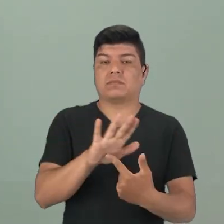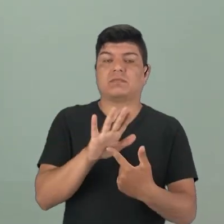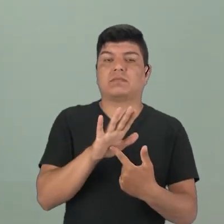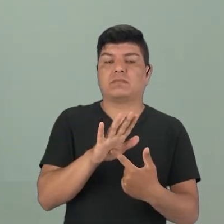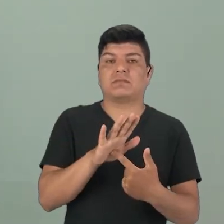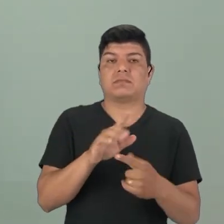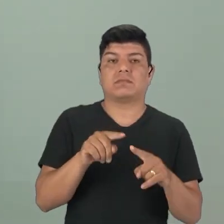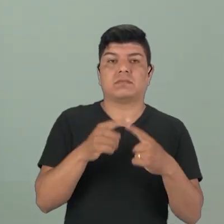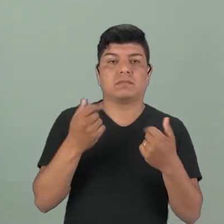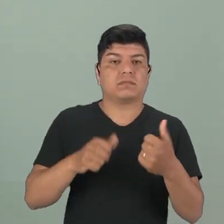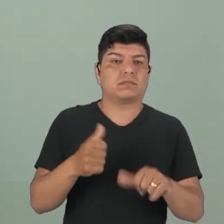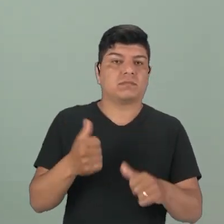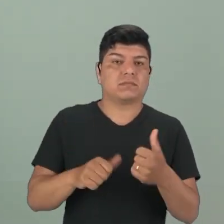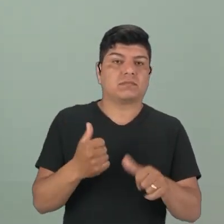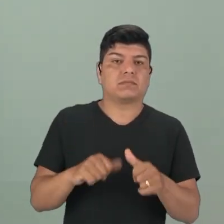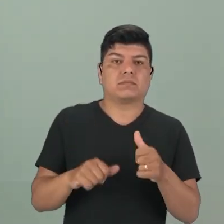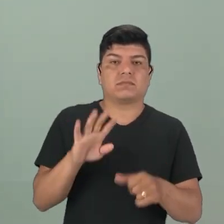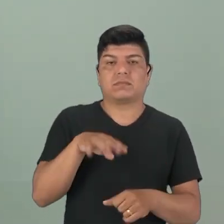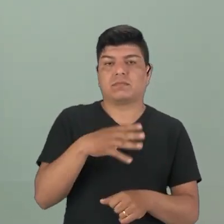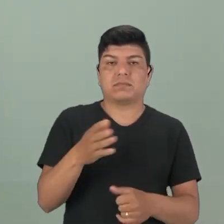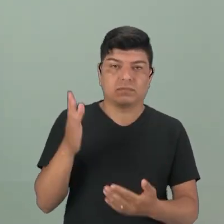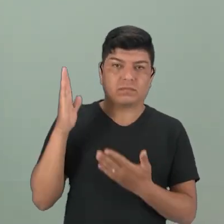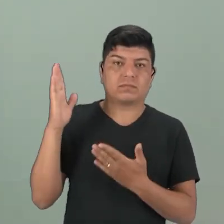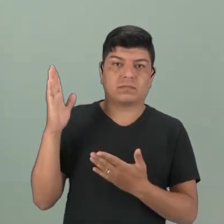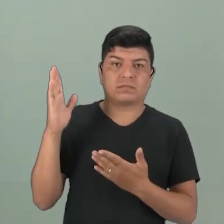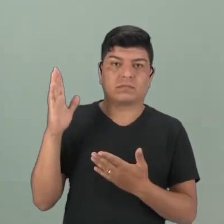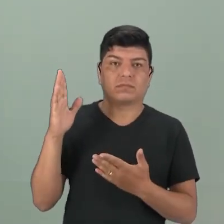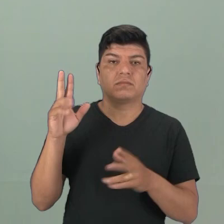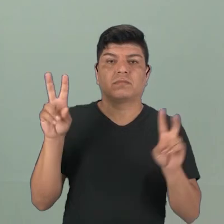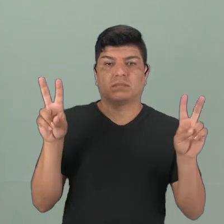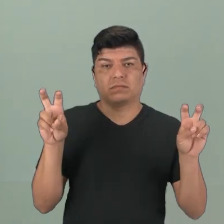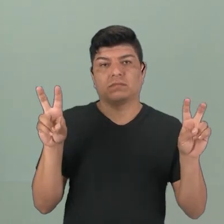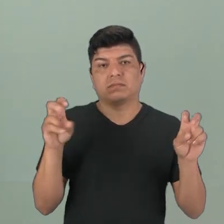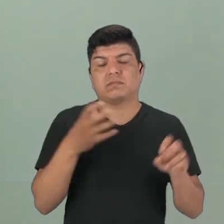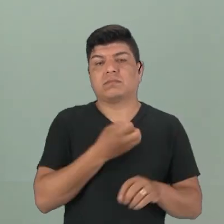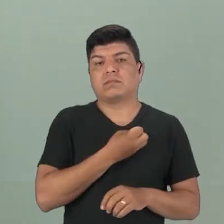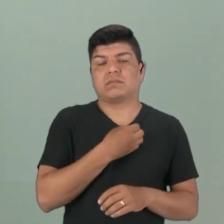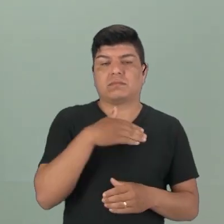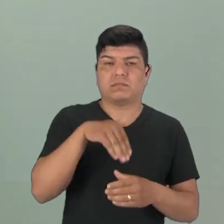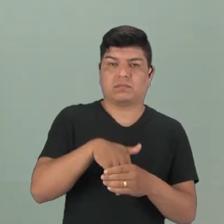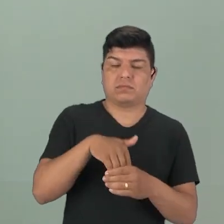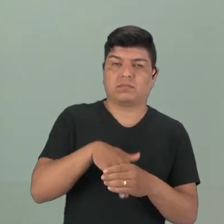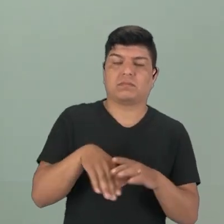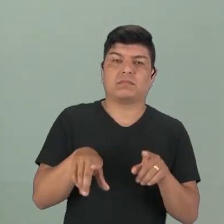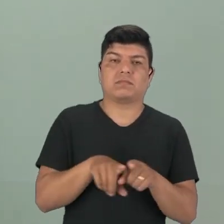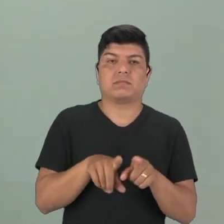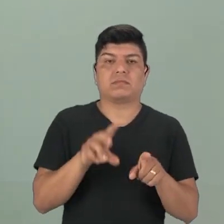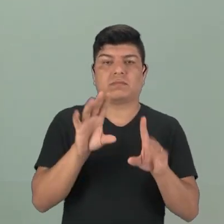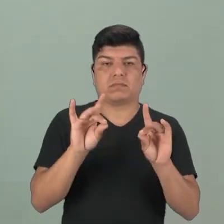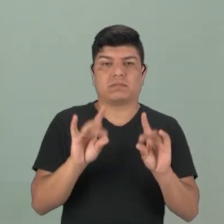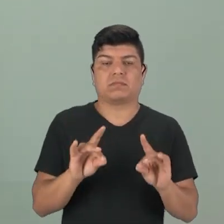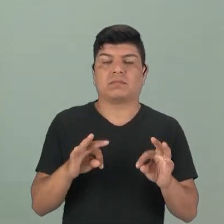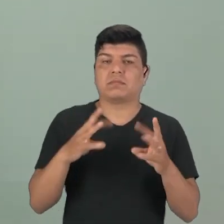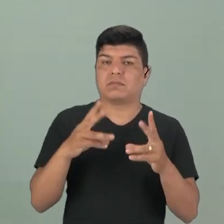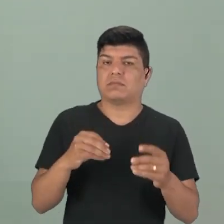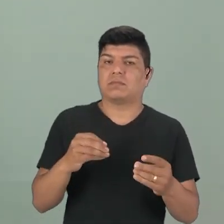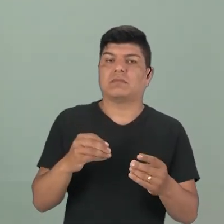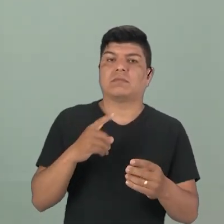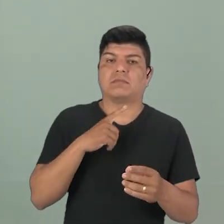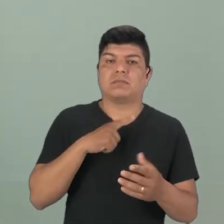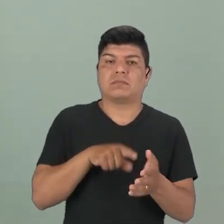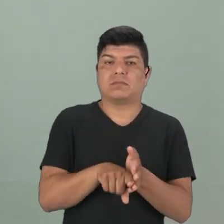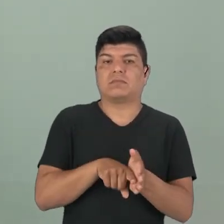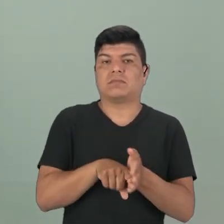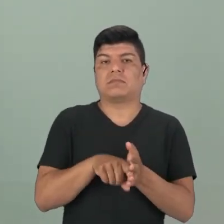apresentadas. Mas a gente analisa o gráfico dessa forma. Título, número de votos, os dados ali coletados,